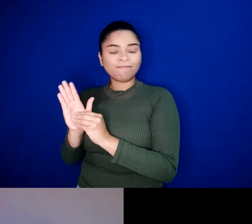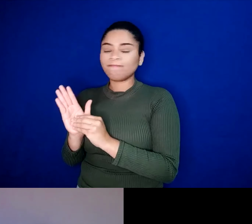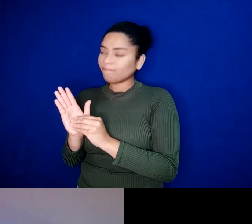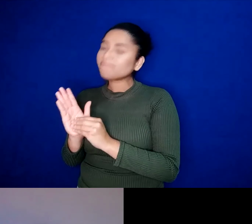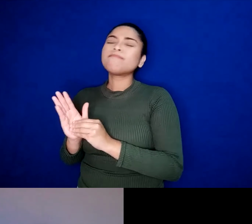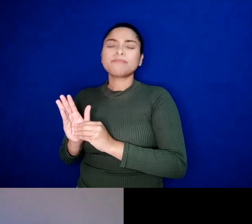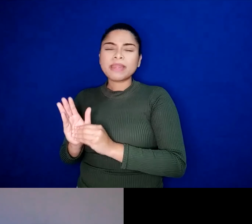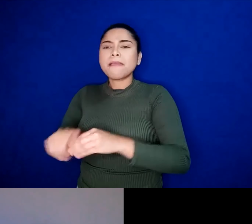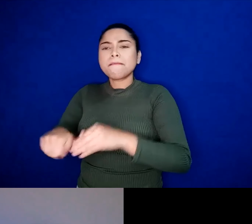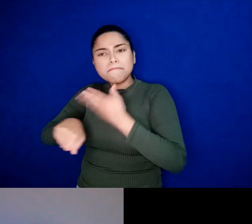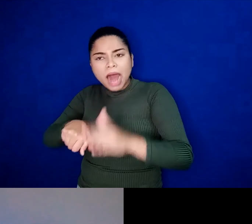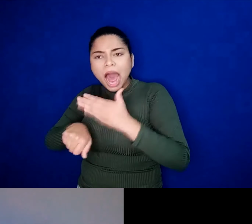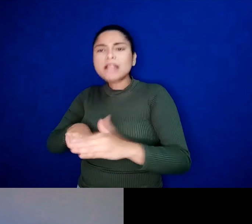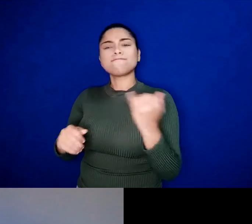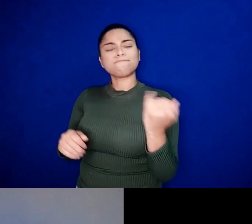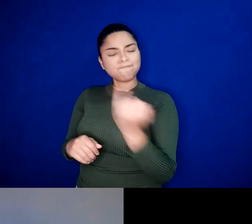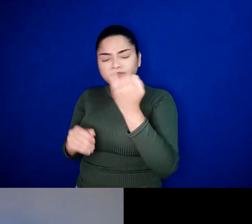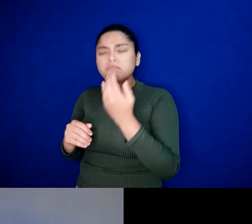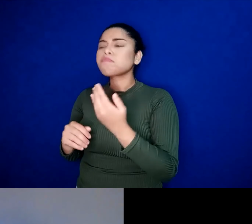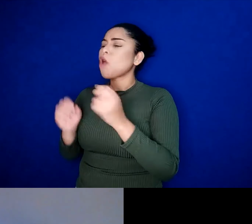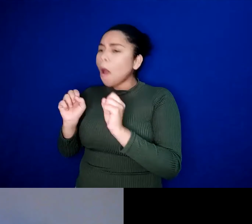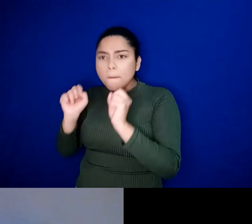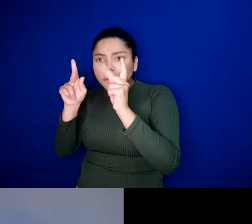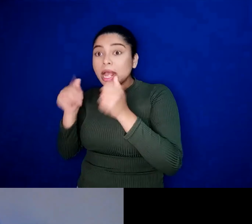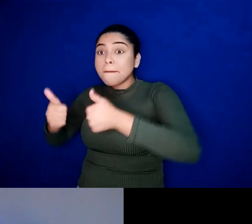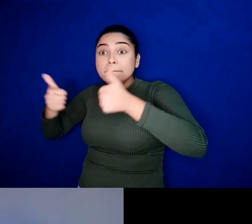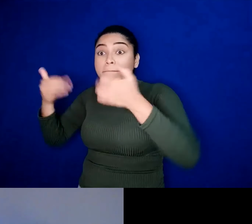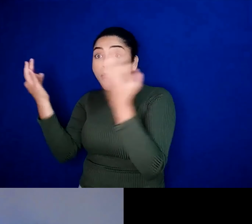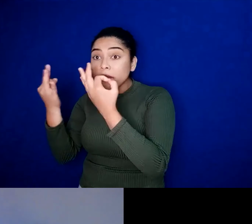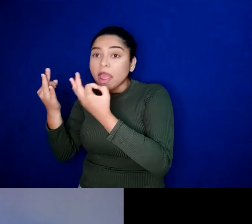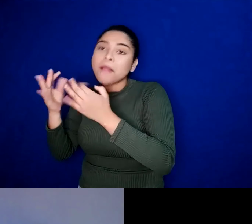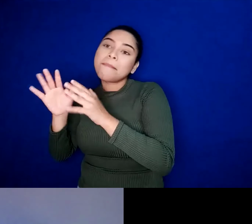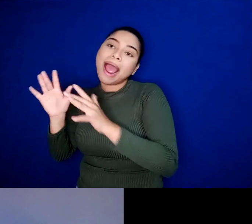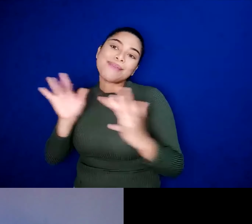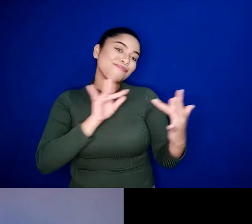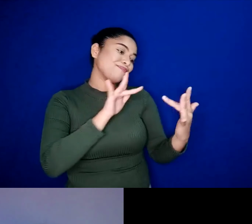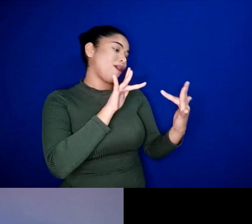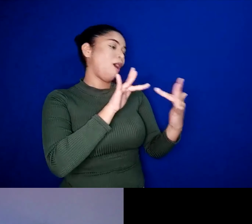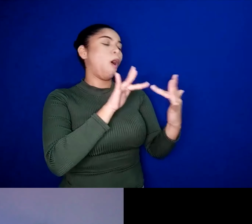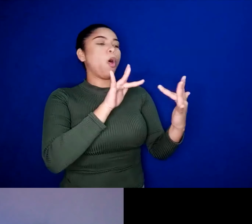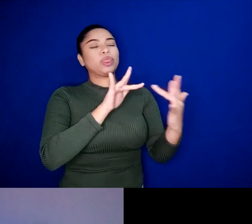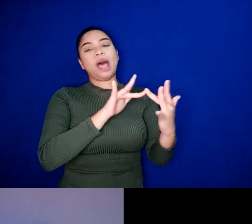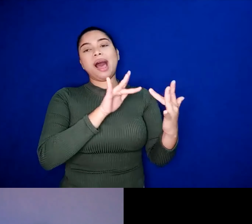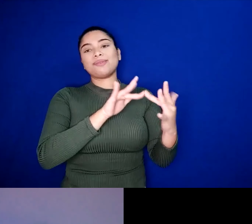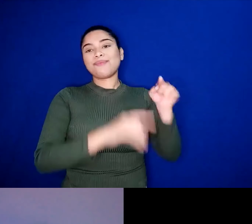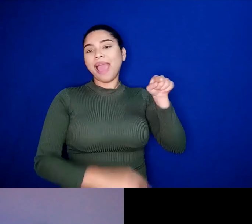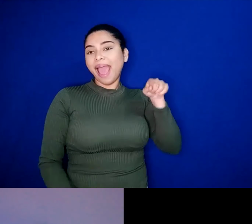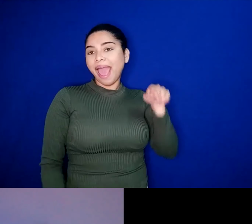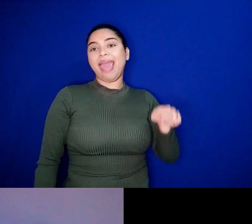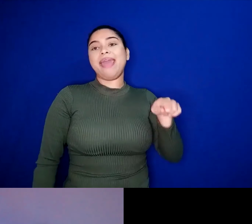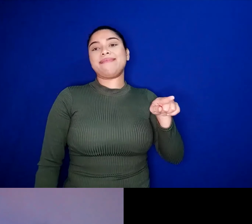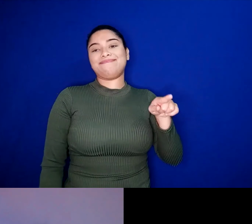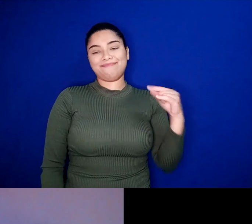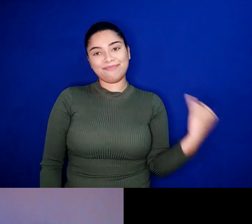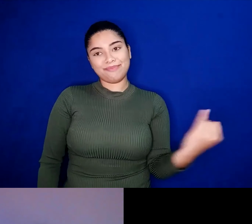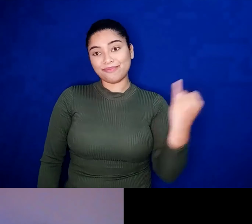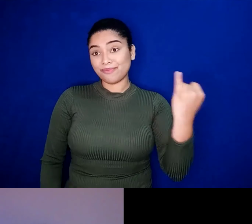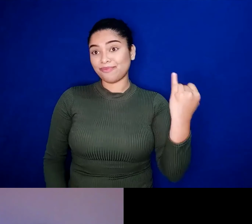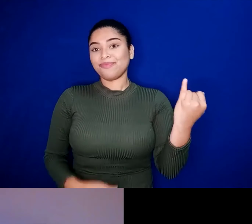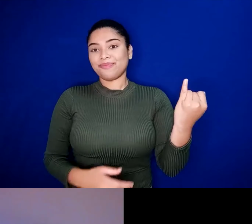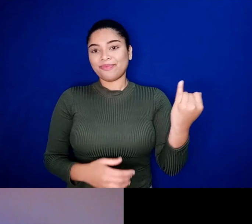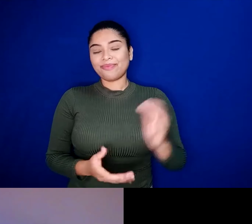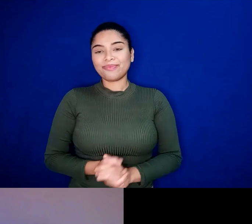é fundamental analisar convivência com pessoas diferentes aspectos eu acho que essa é essencial Porque por